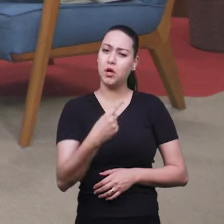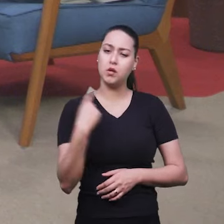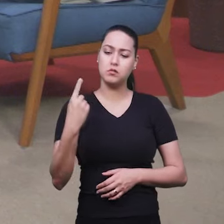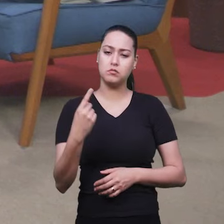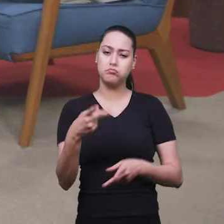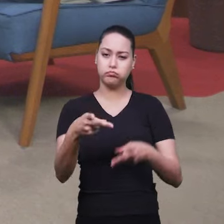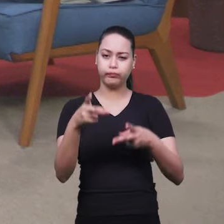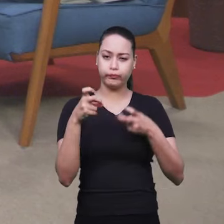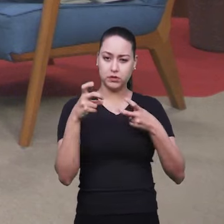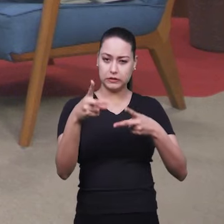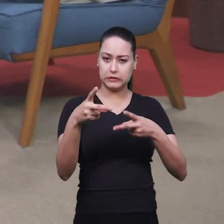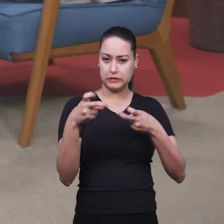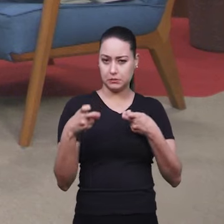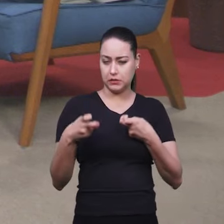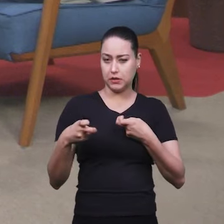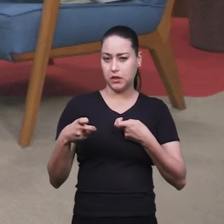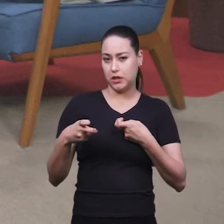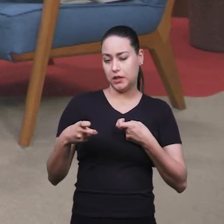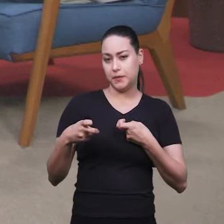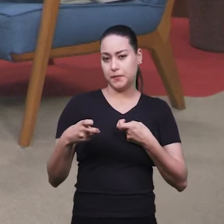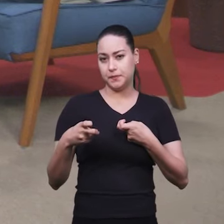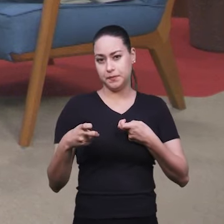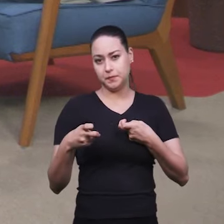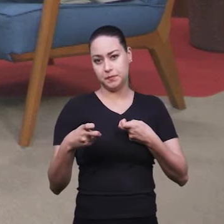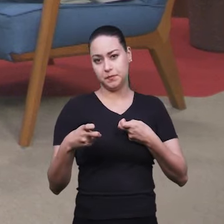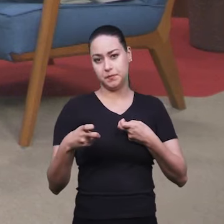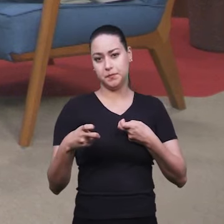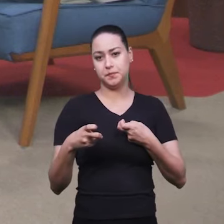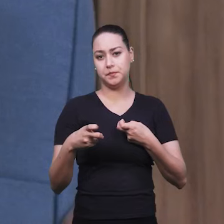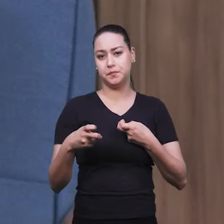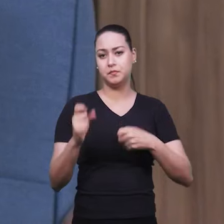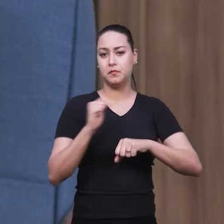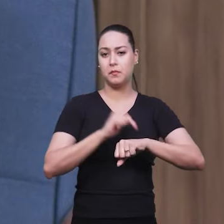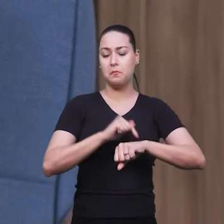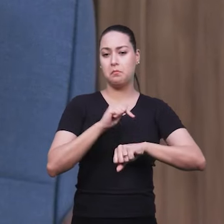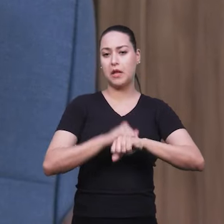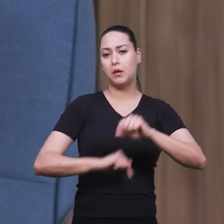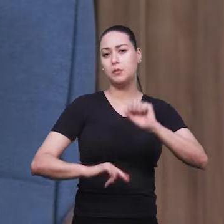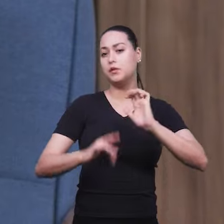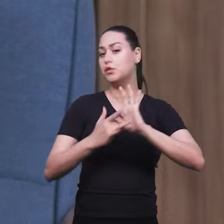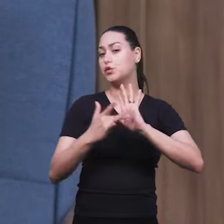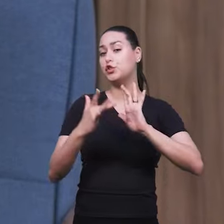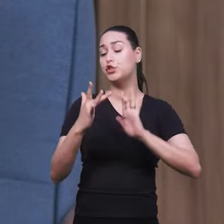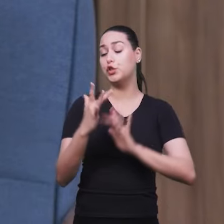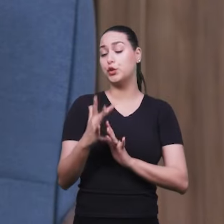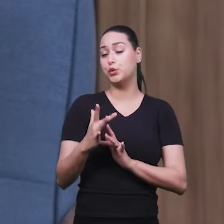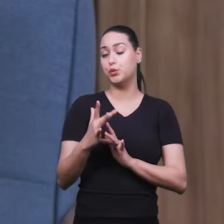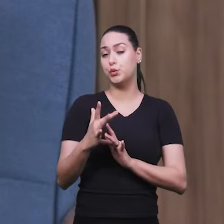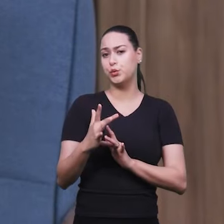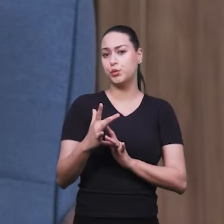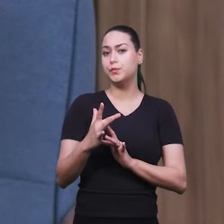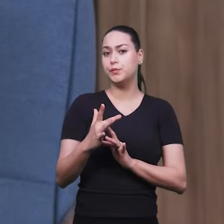a gente consegue identificar isso desde quando o Senhor Jesus,